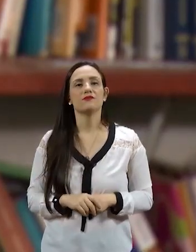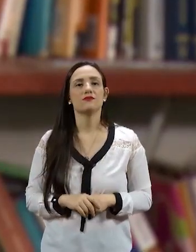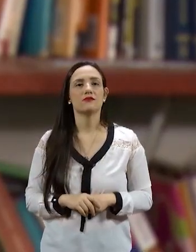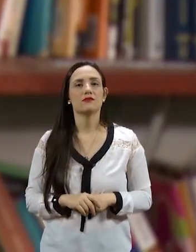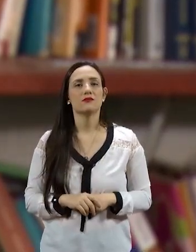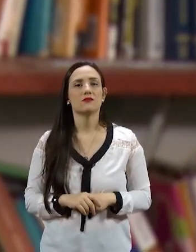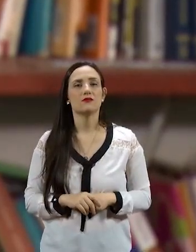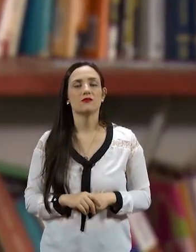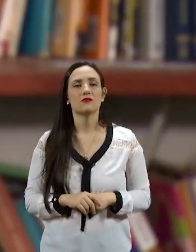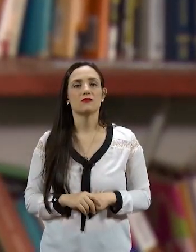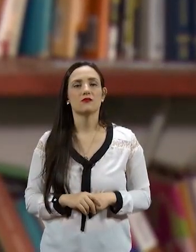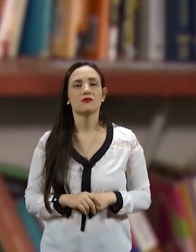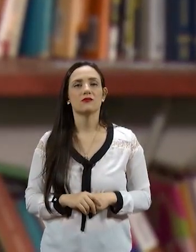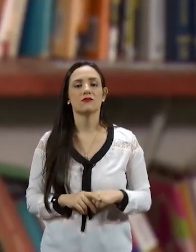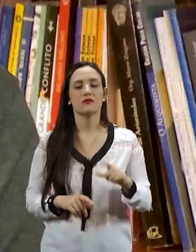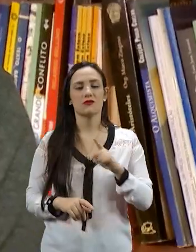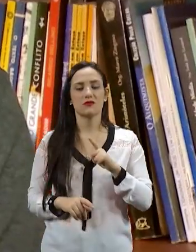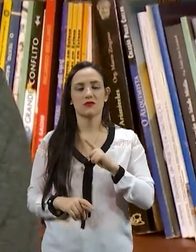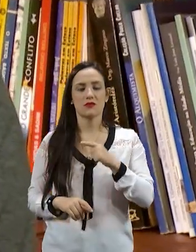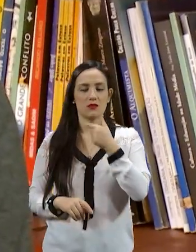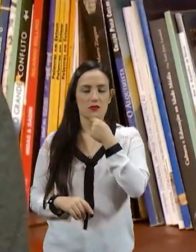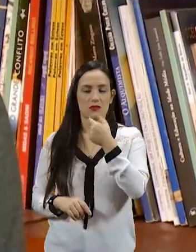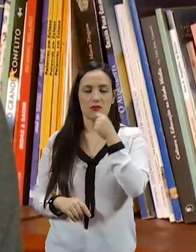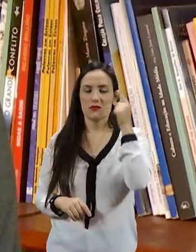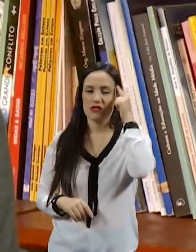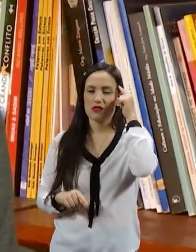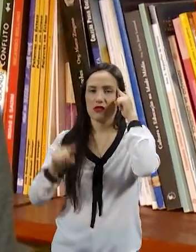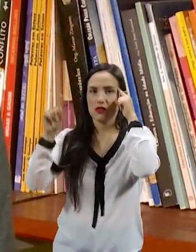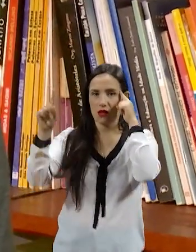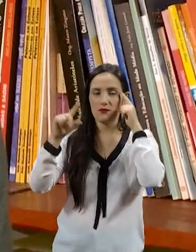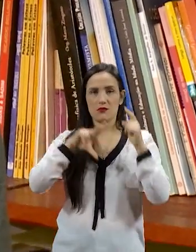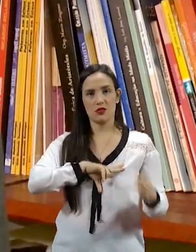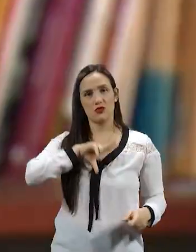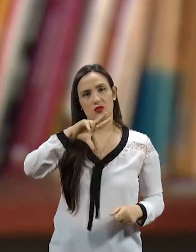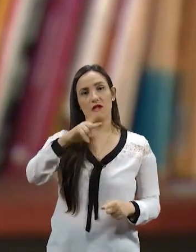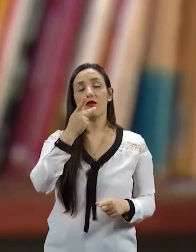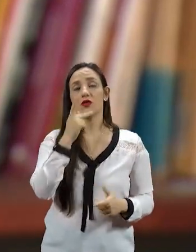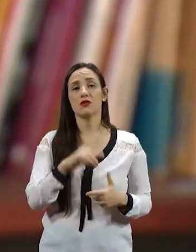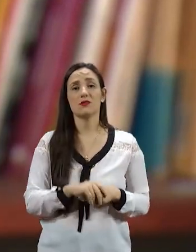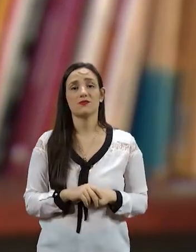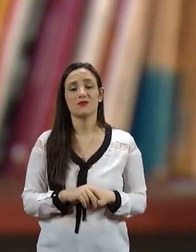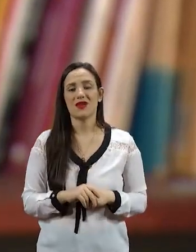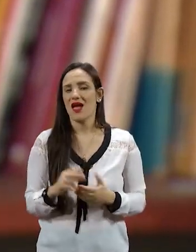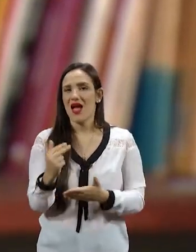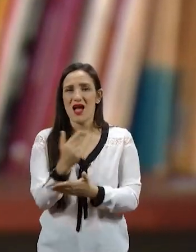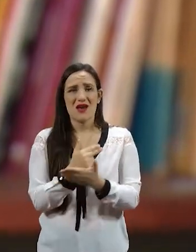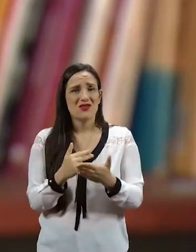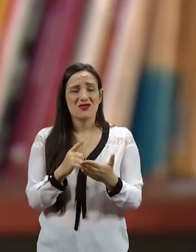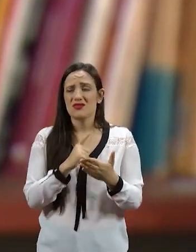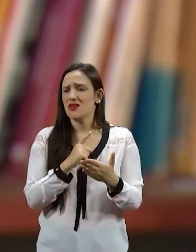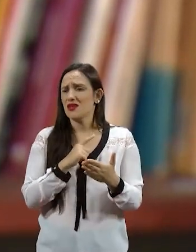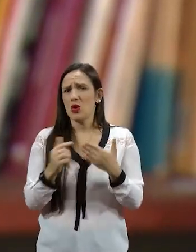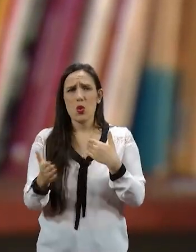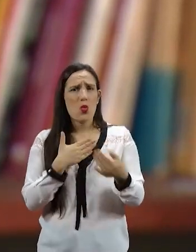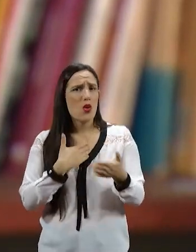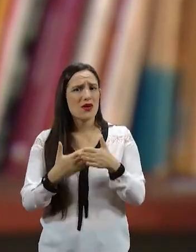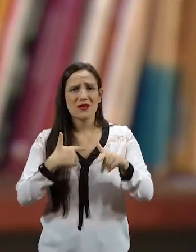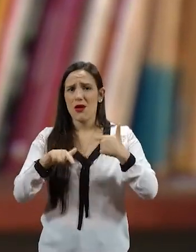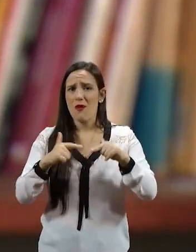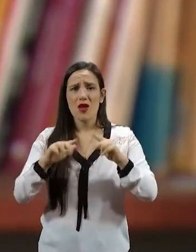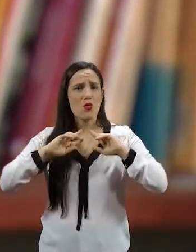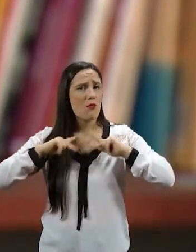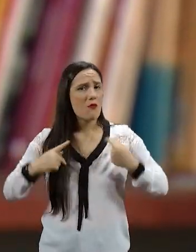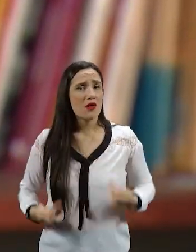já dizia pensador da Península Ibérica, dizia assim que a arte está inserida em toda a